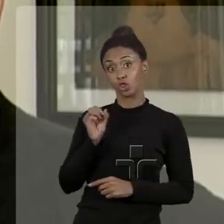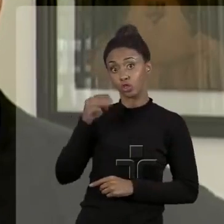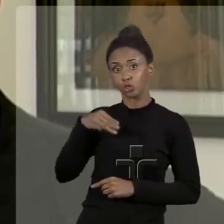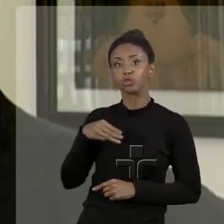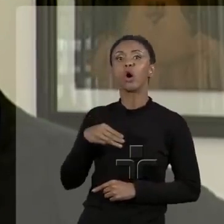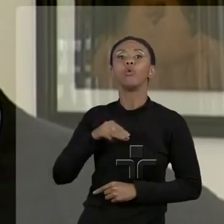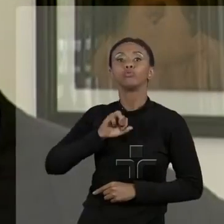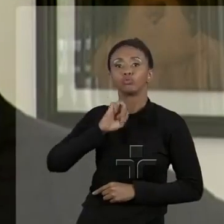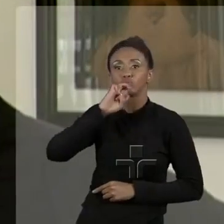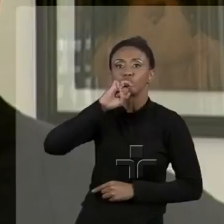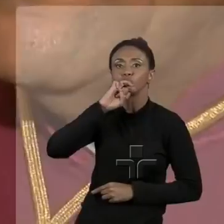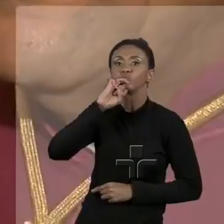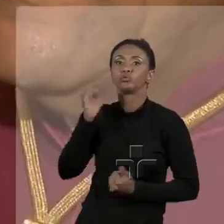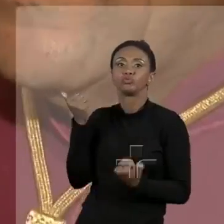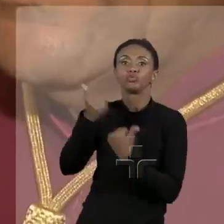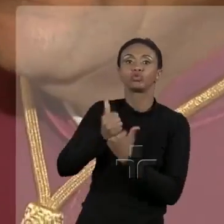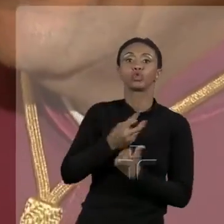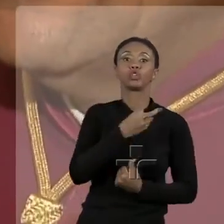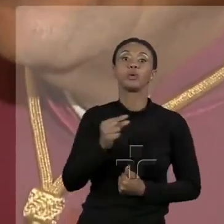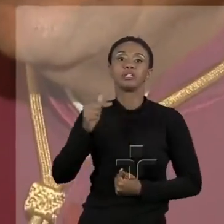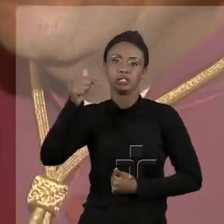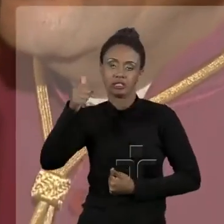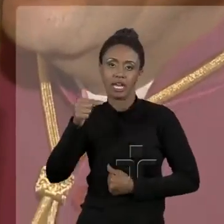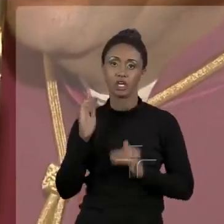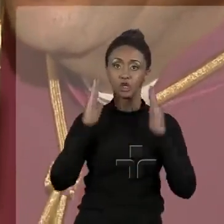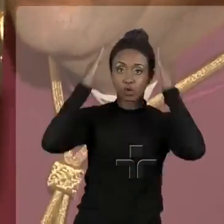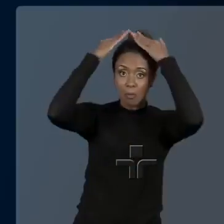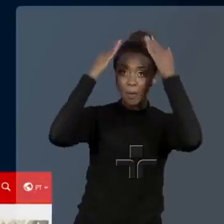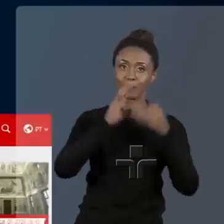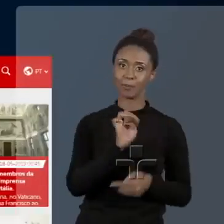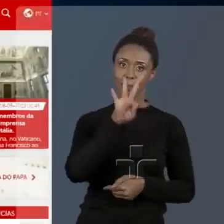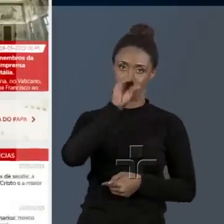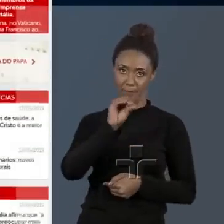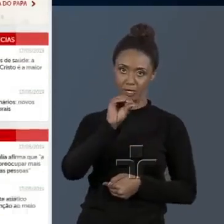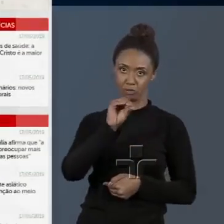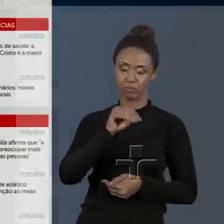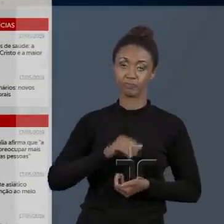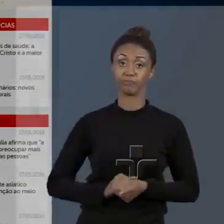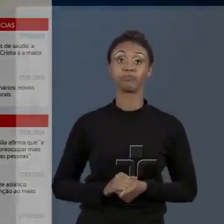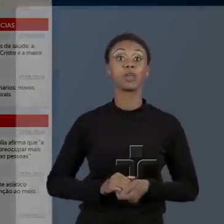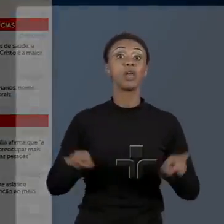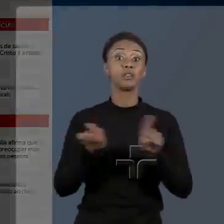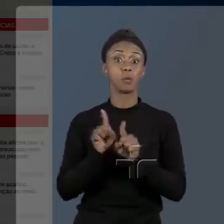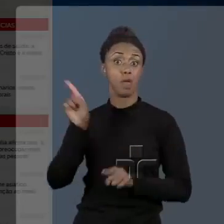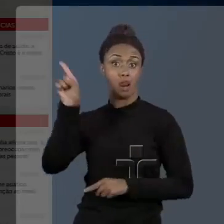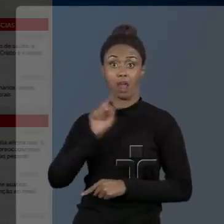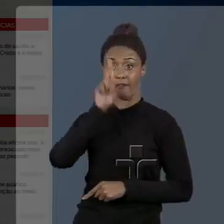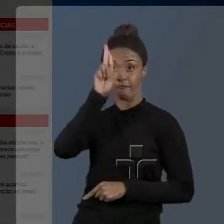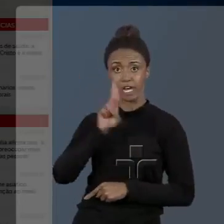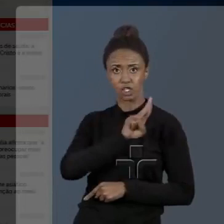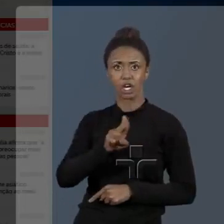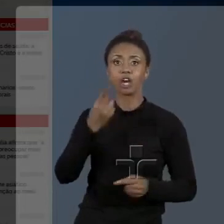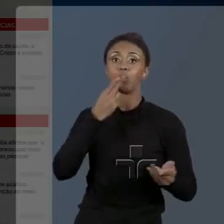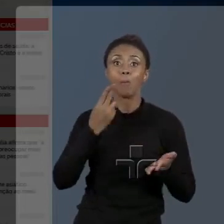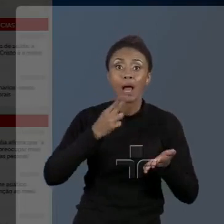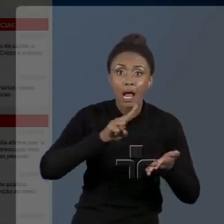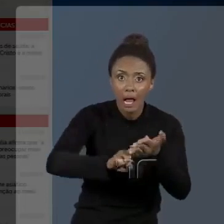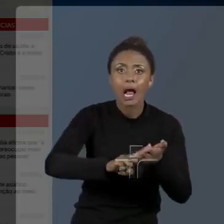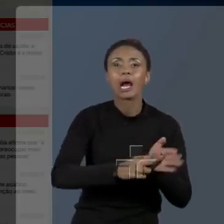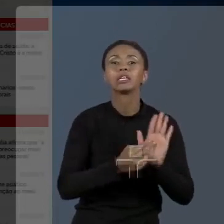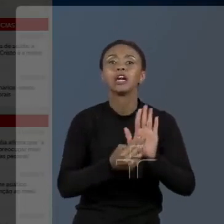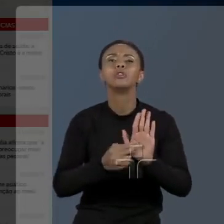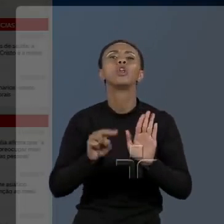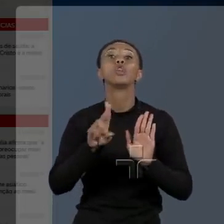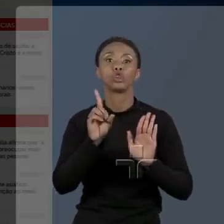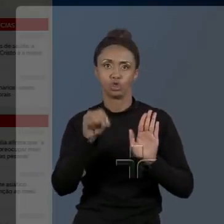nomeado bispo em 2007 pelo Papa Bento XVI. O Vaticano também divulgou uma carta de Dom Wilson. Ele